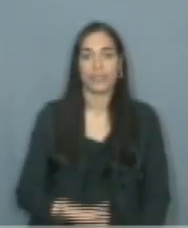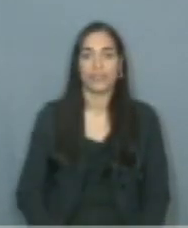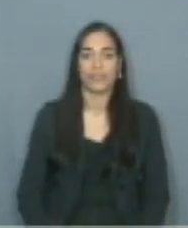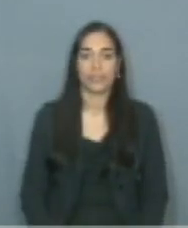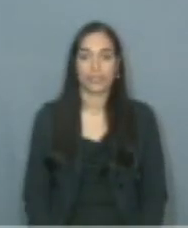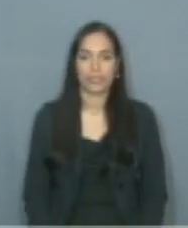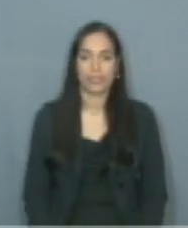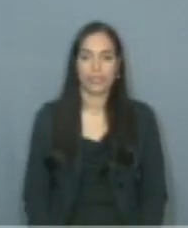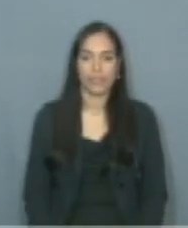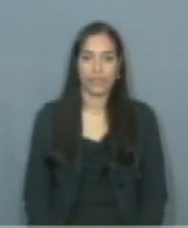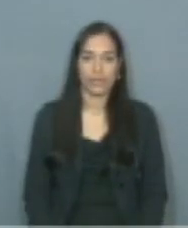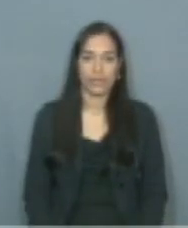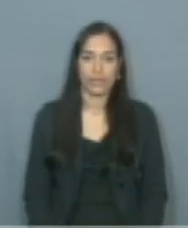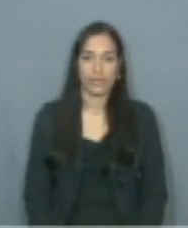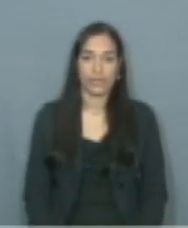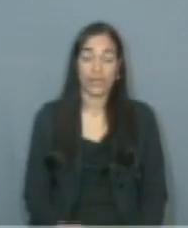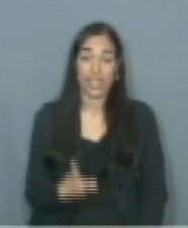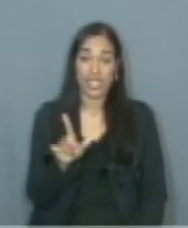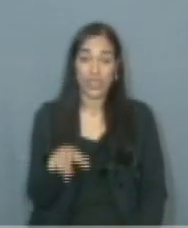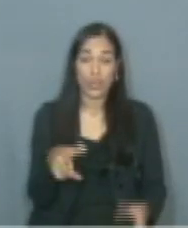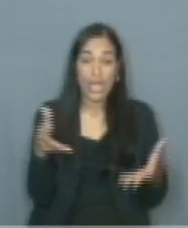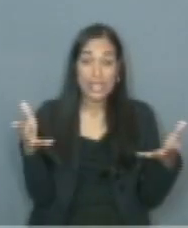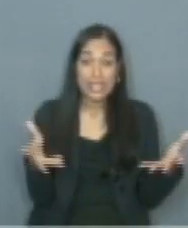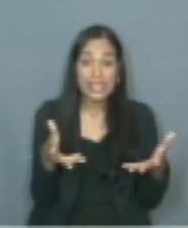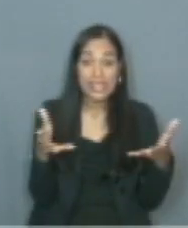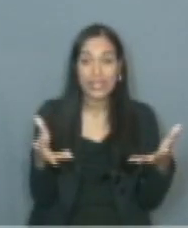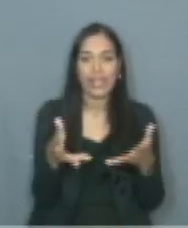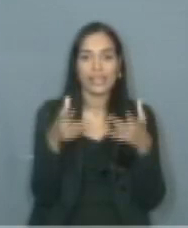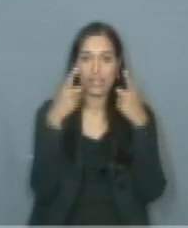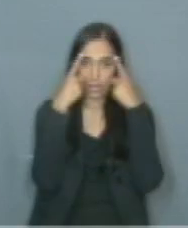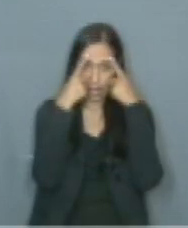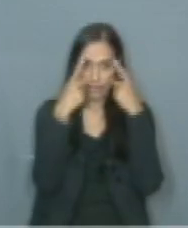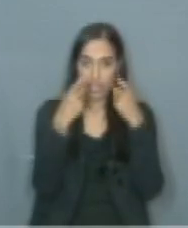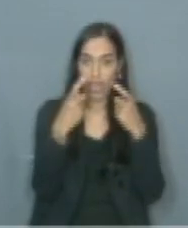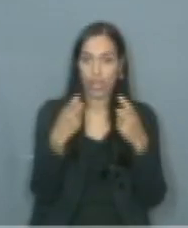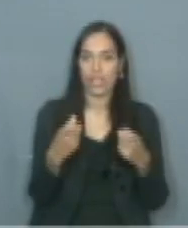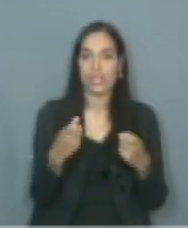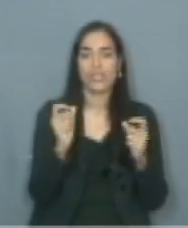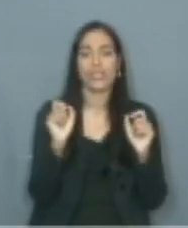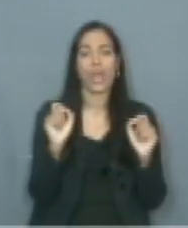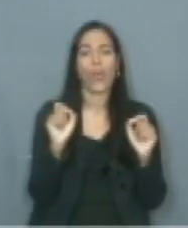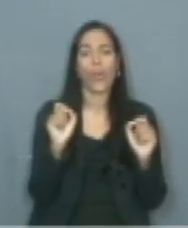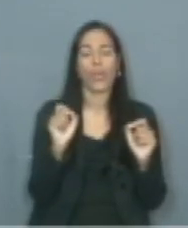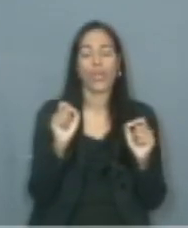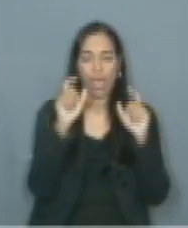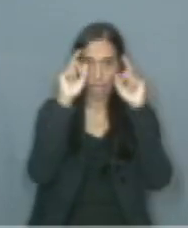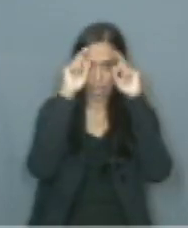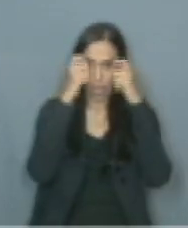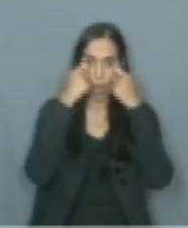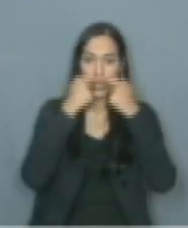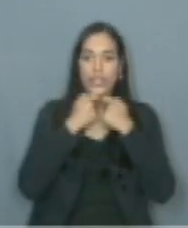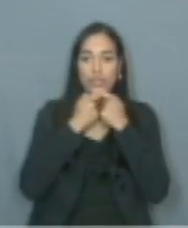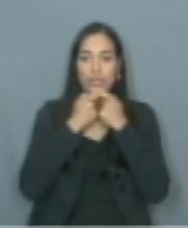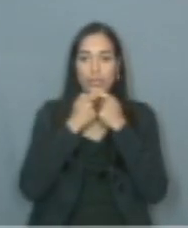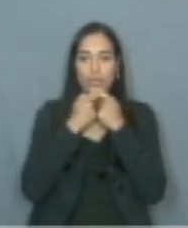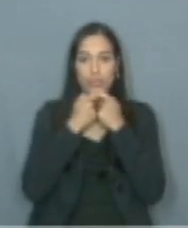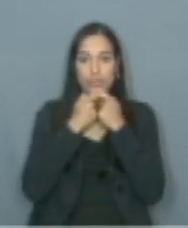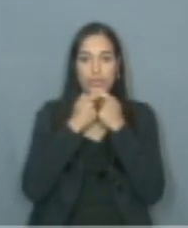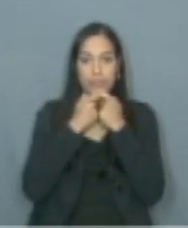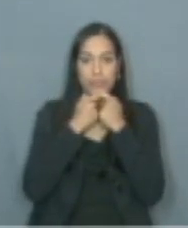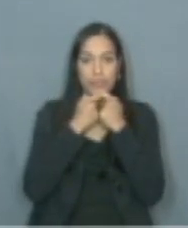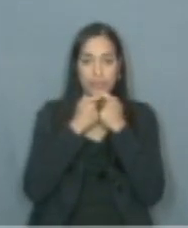Isso é o que nós chamamos de incitação a atos de violência e de terror. O que é terrorismo? Terrorismo é quando